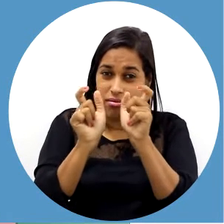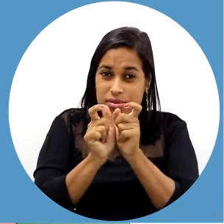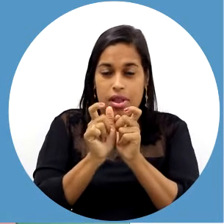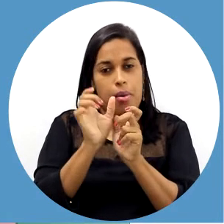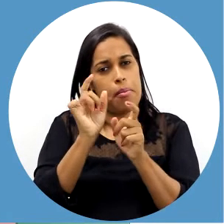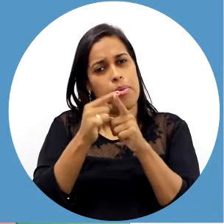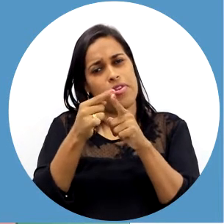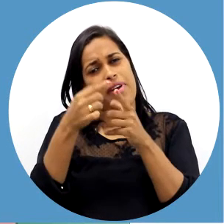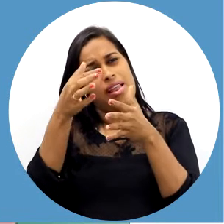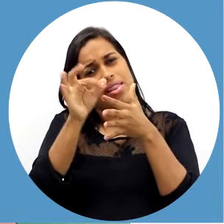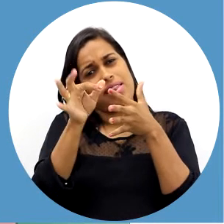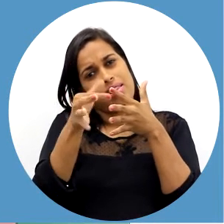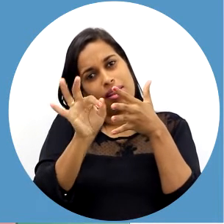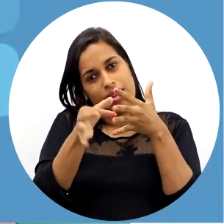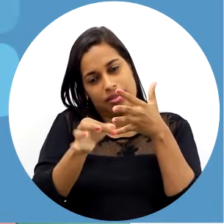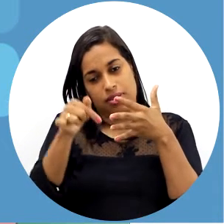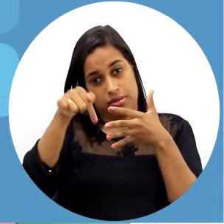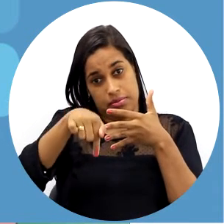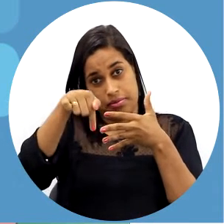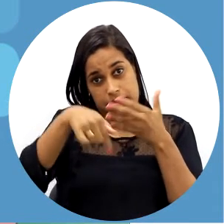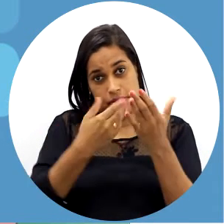gente vai detalhar durante essa aula.